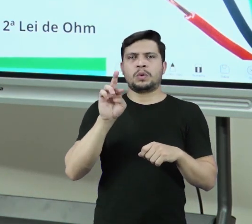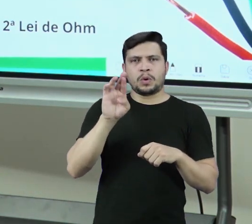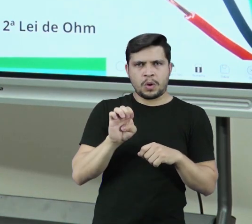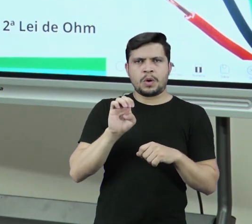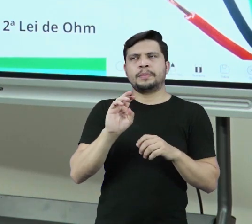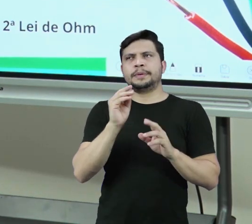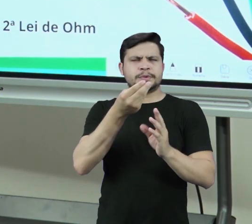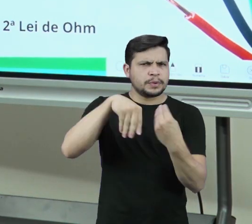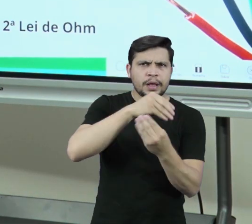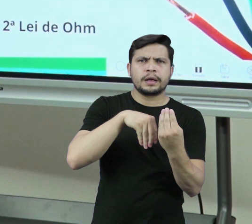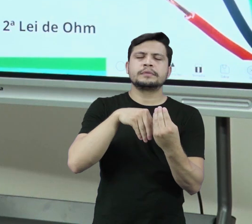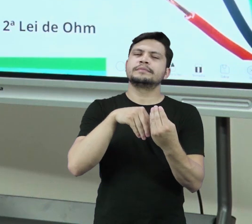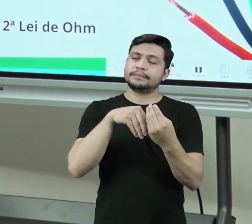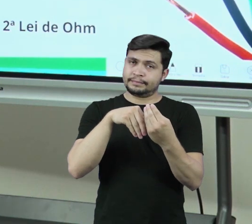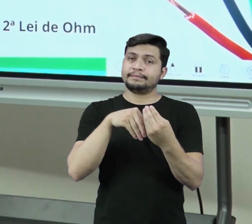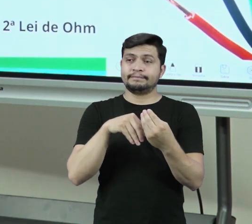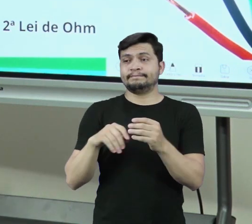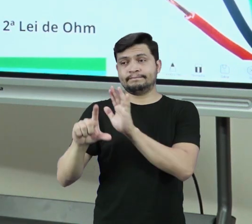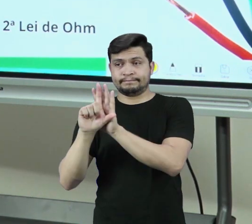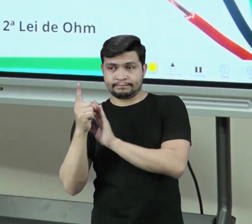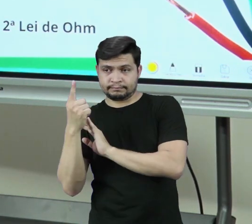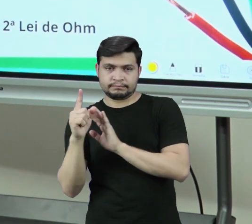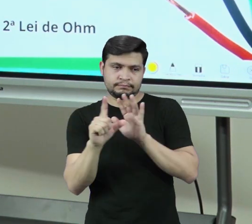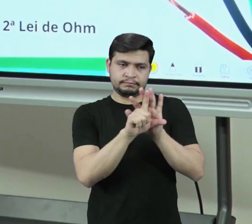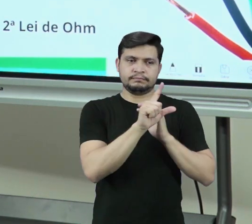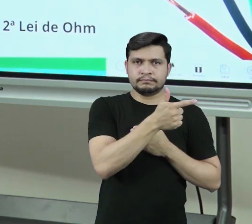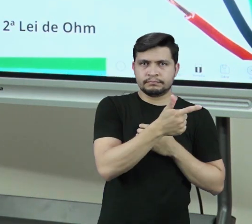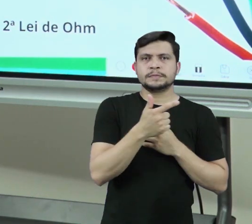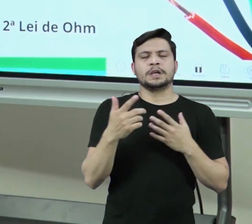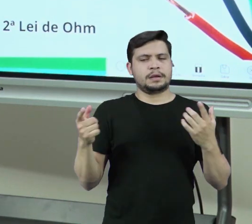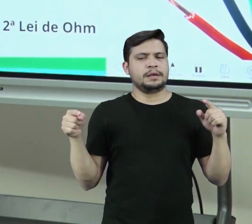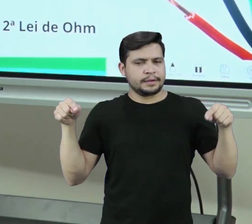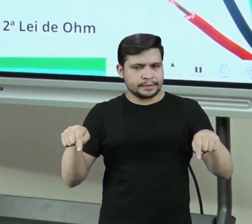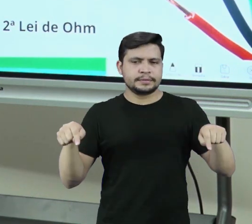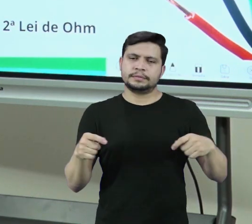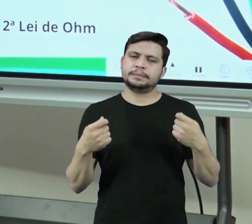Então, essas duas leis, elas vão nos dar aí o que nós precisamos a respeito da